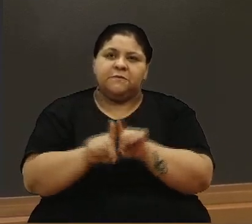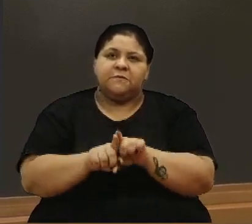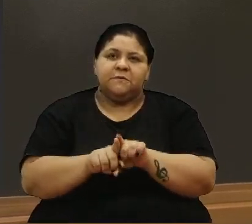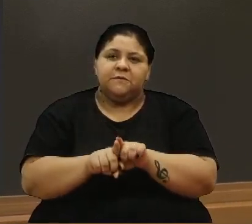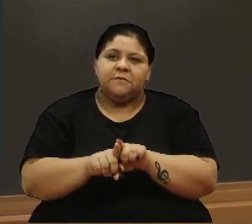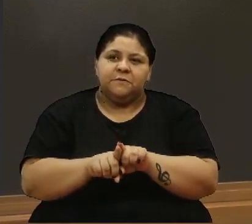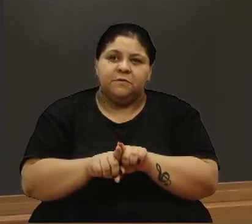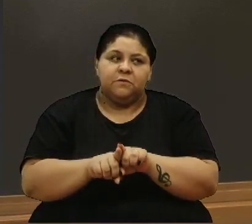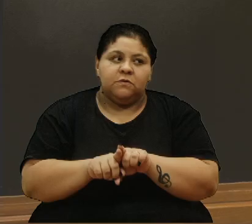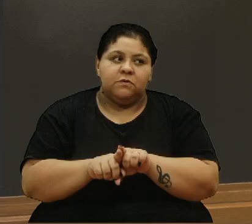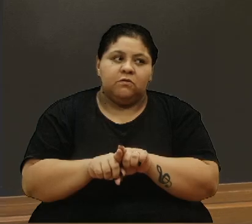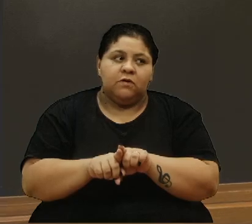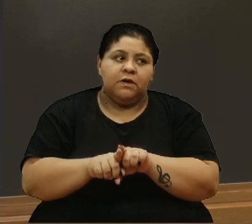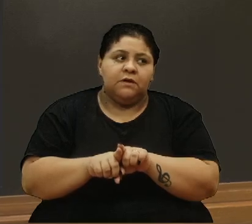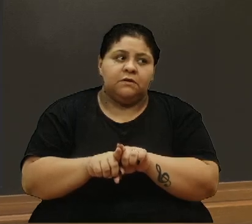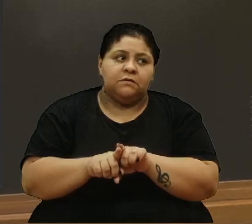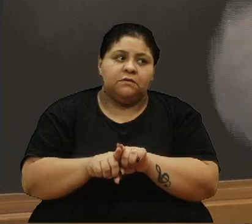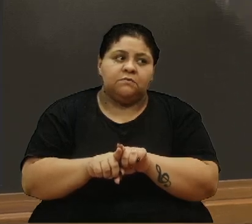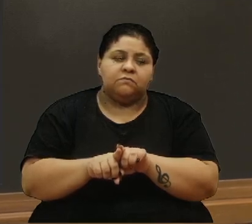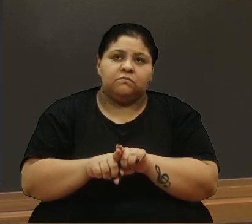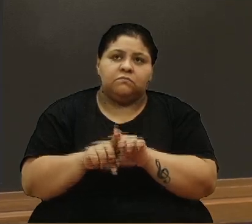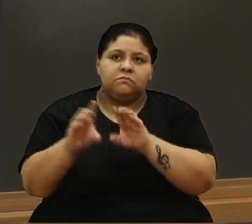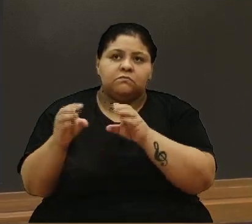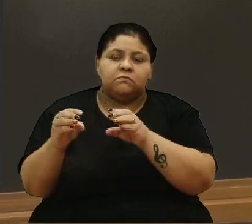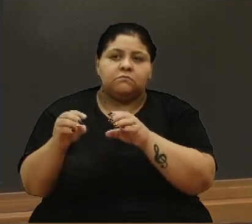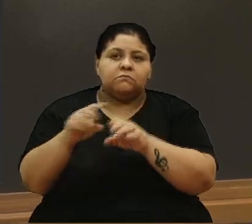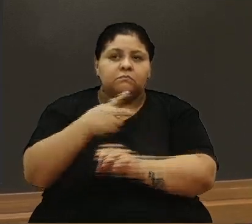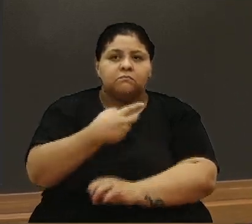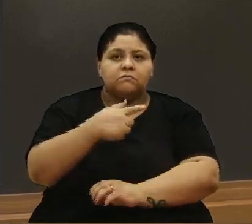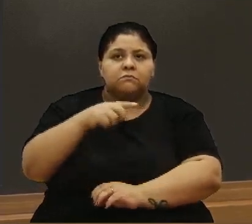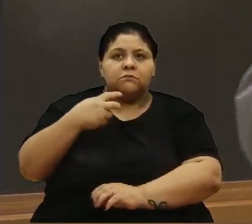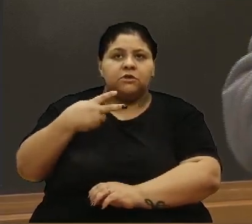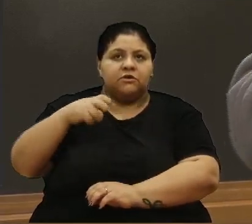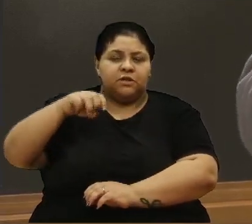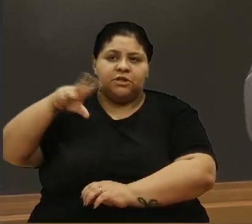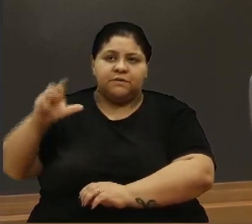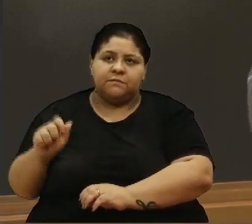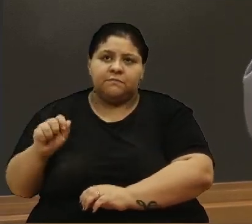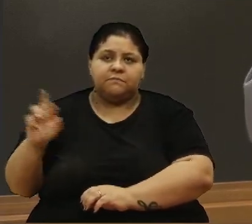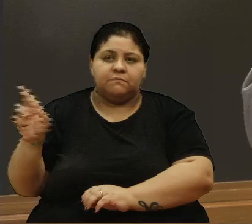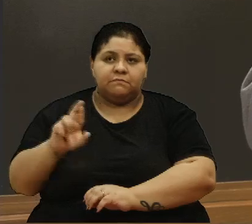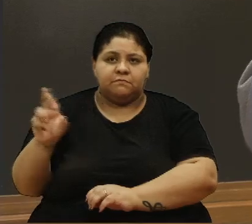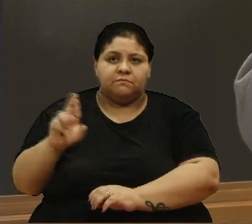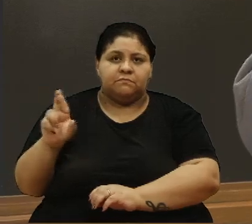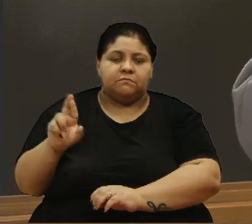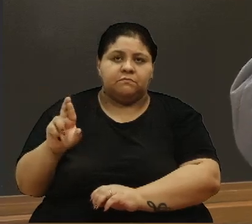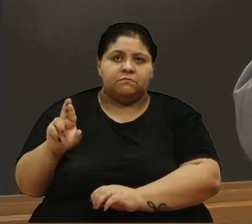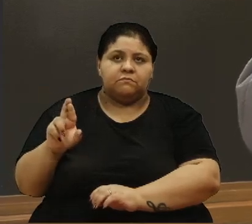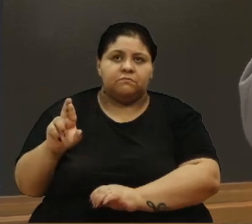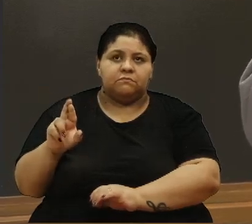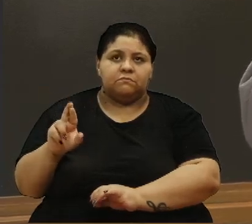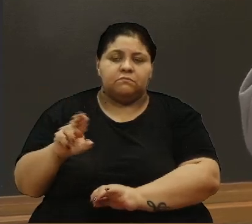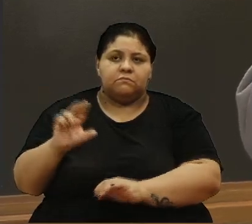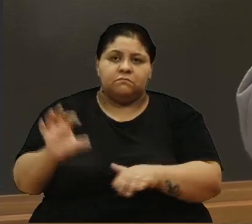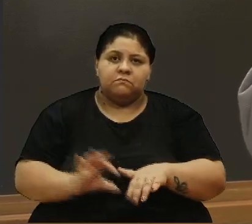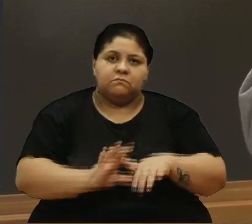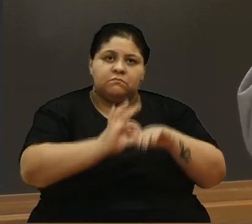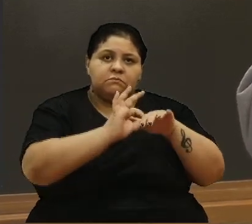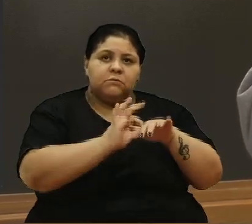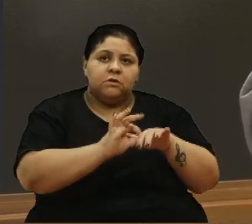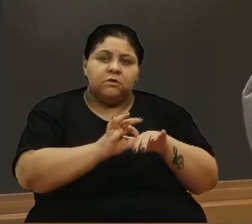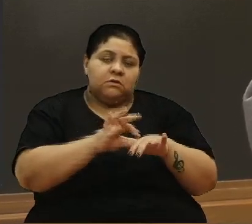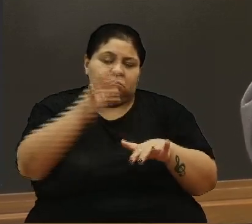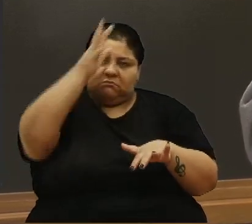uma tabela anual de reposição de 72 milhões de reais. Mas não, o líder do governo